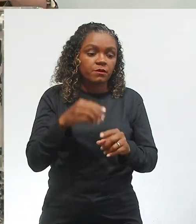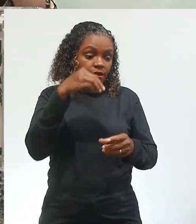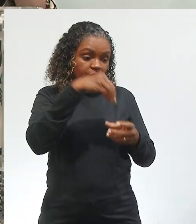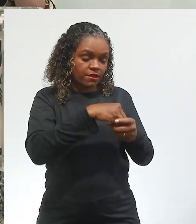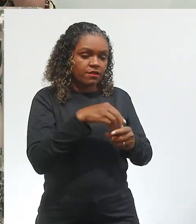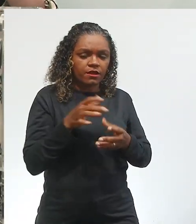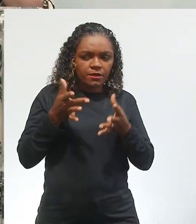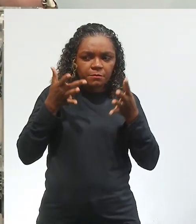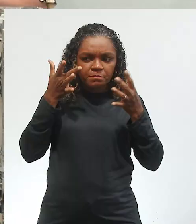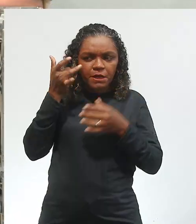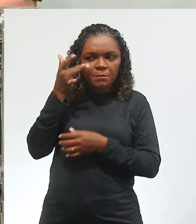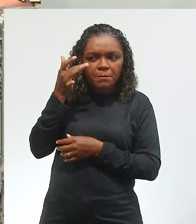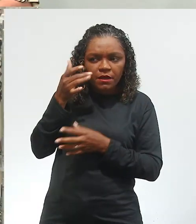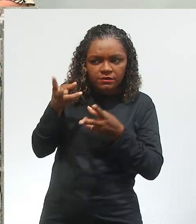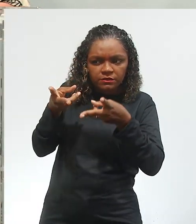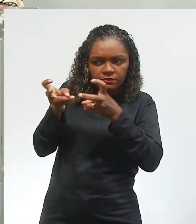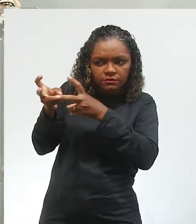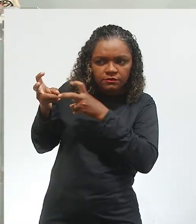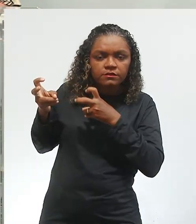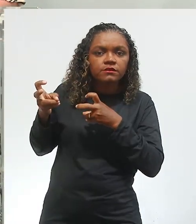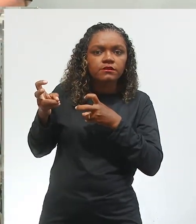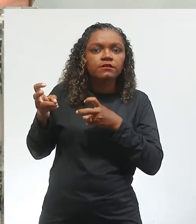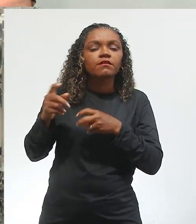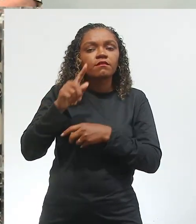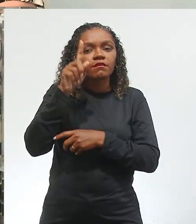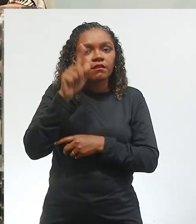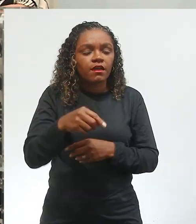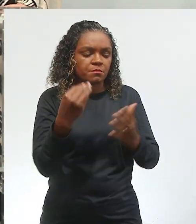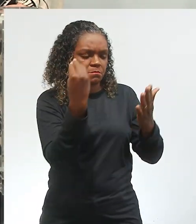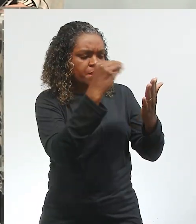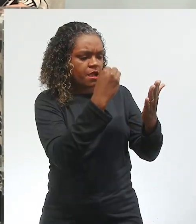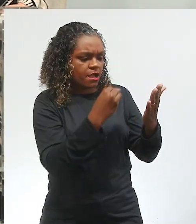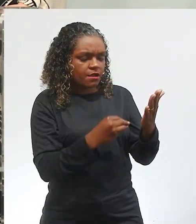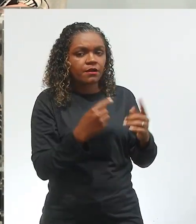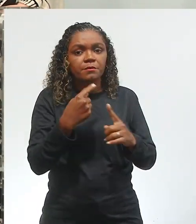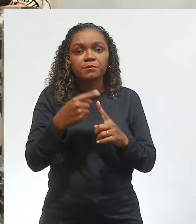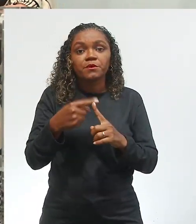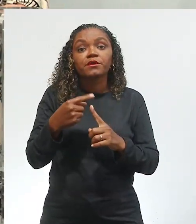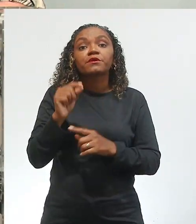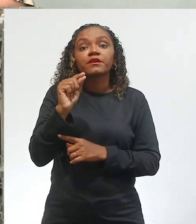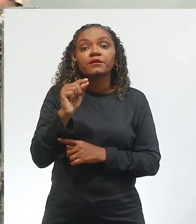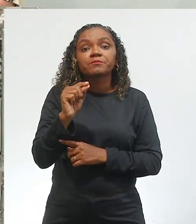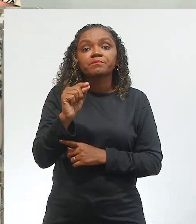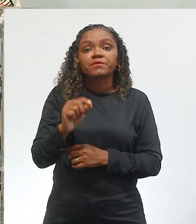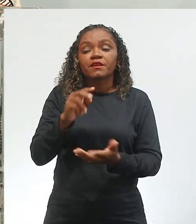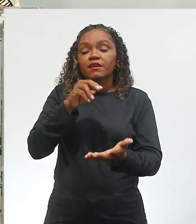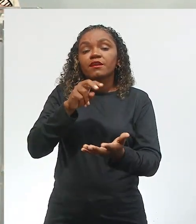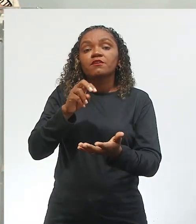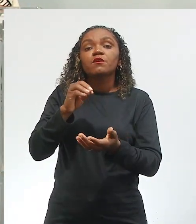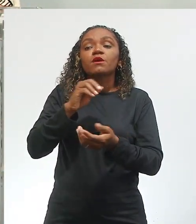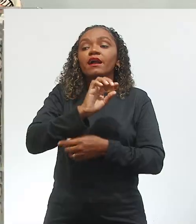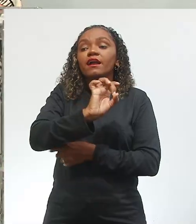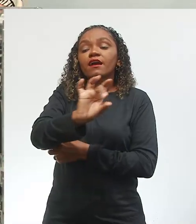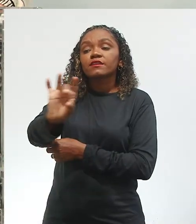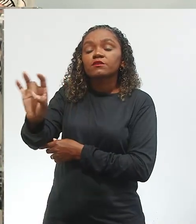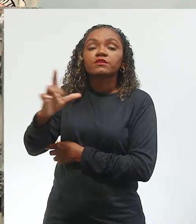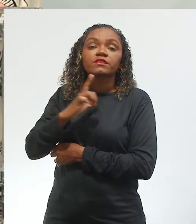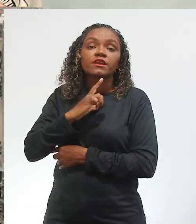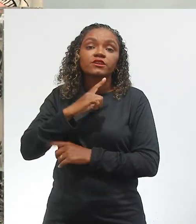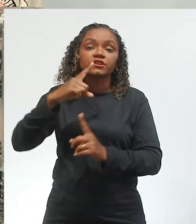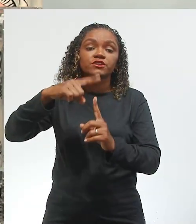marketing comercial isso é usado e dentro do marketing público também, porque nós vamos ter muitas pessoas com diferentes características, as